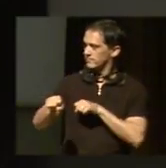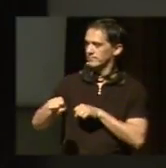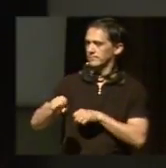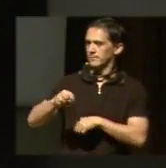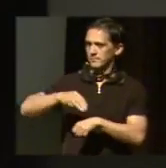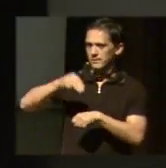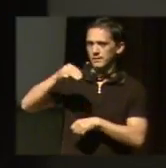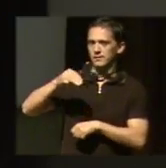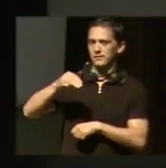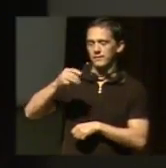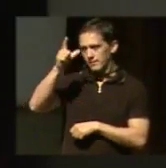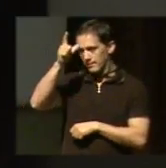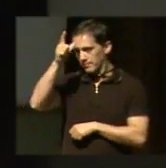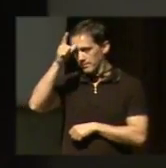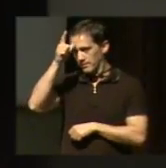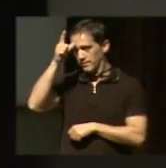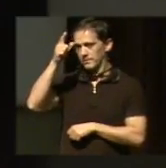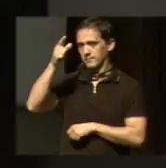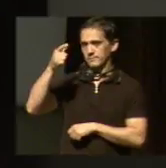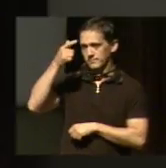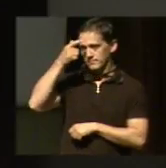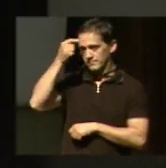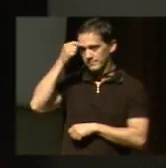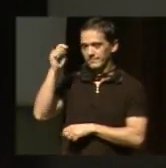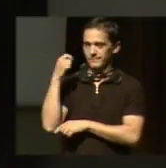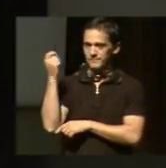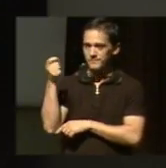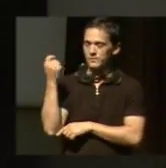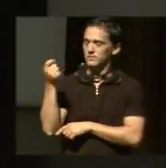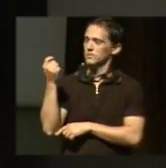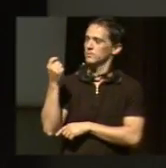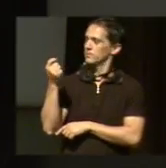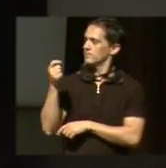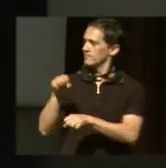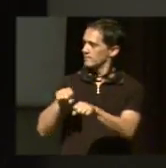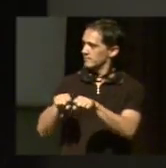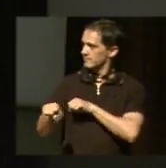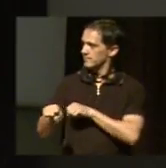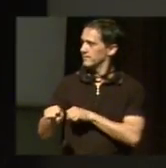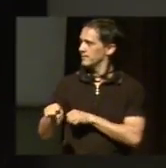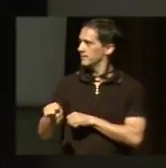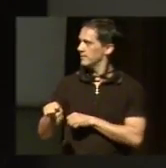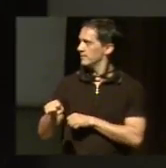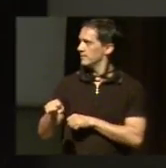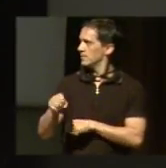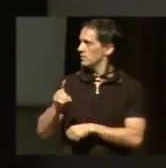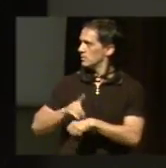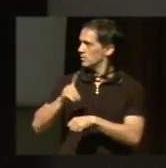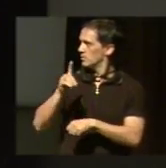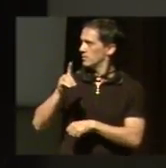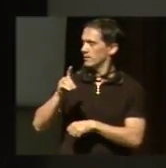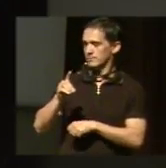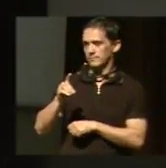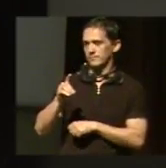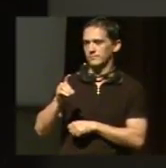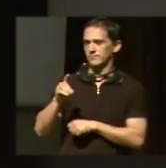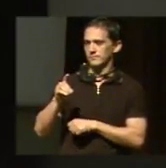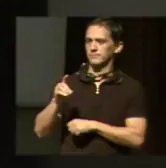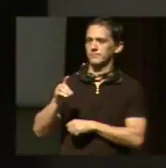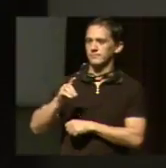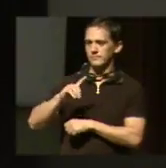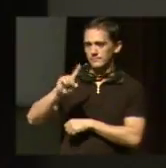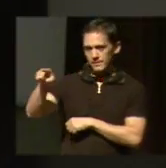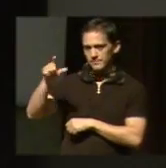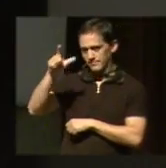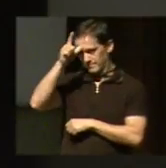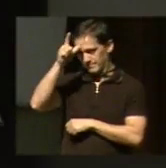em Educação pela Universidade Federal do Rio Grande do Sul e doutorado em Educação pela Universidade Koblenz-Landau.